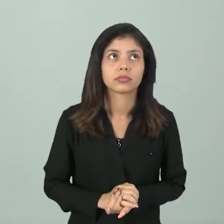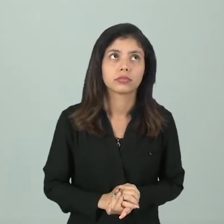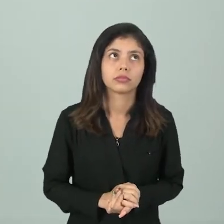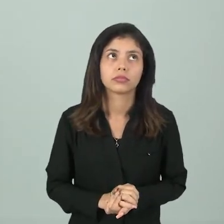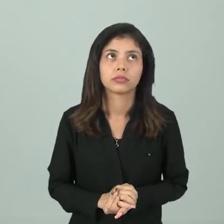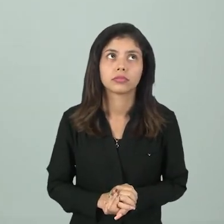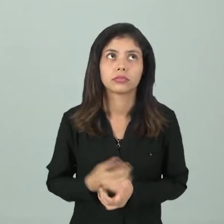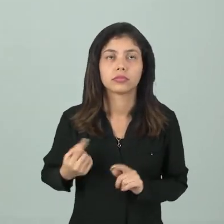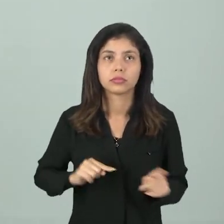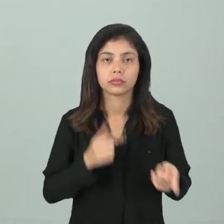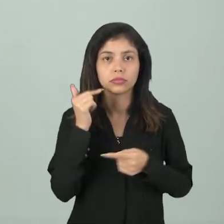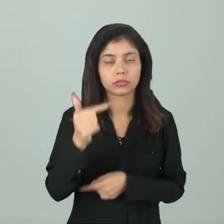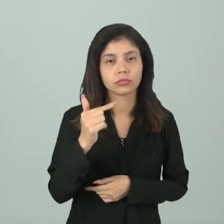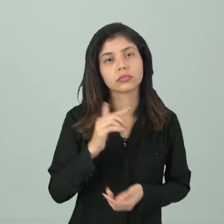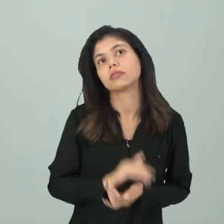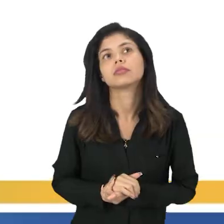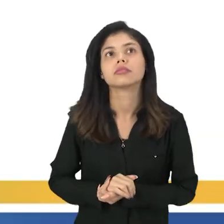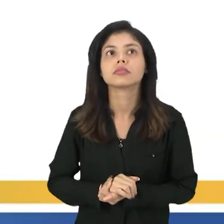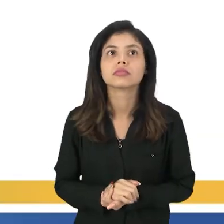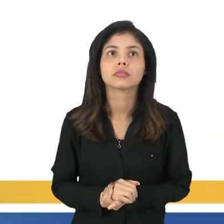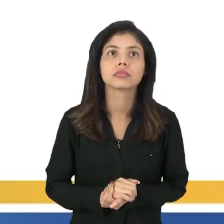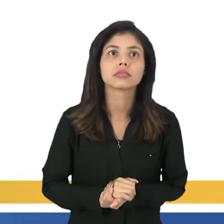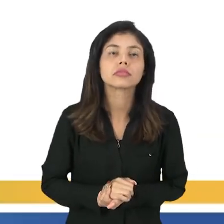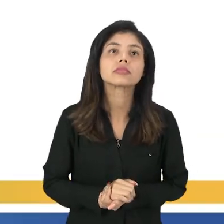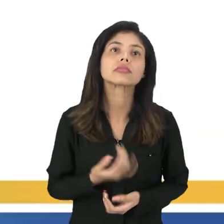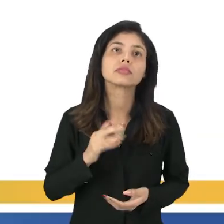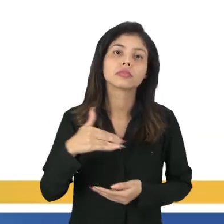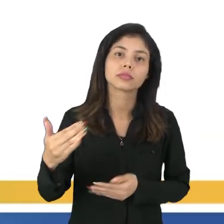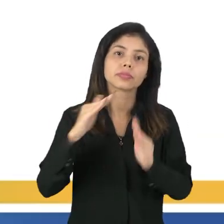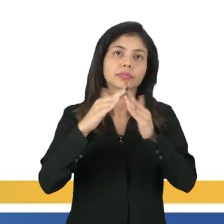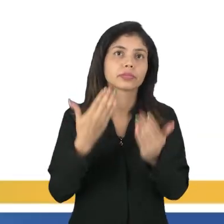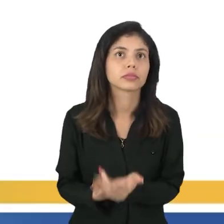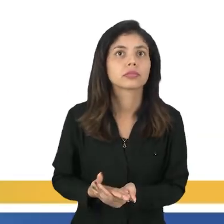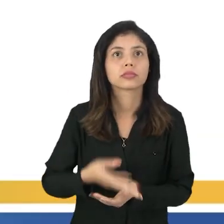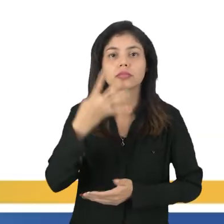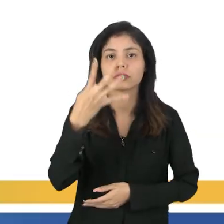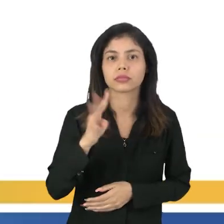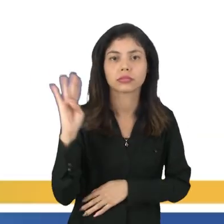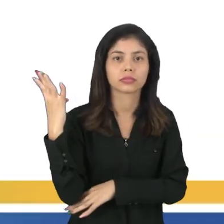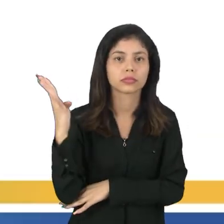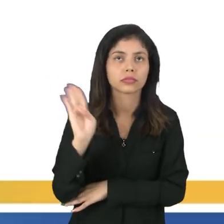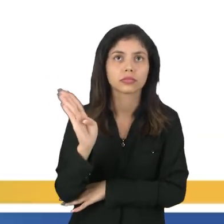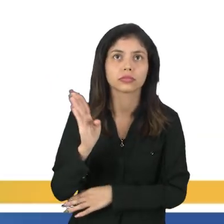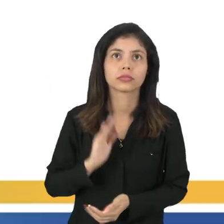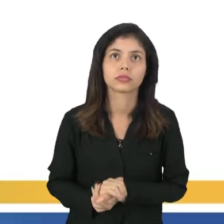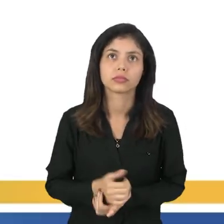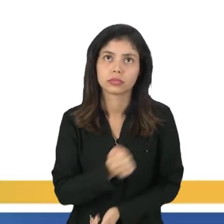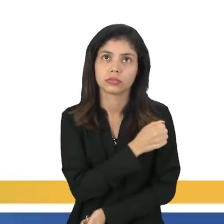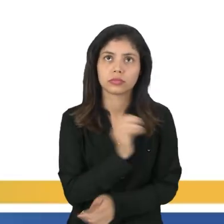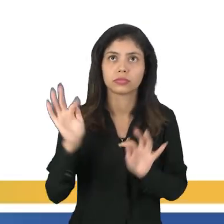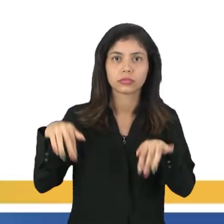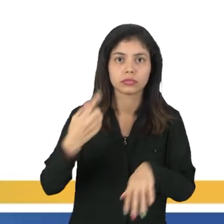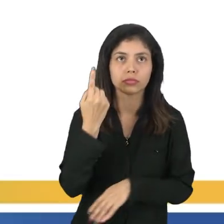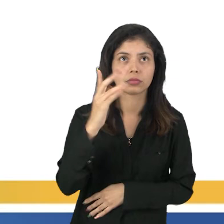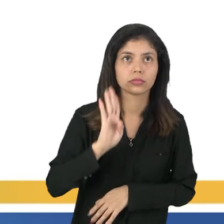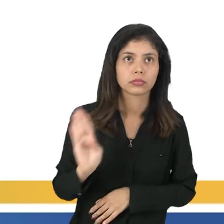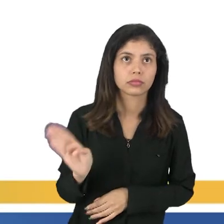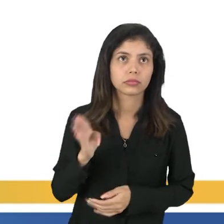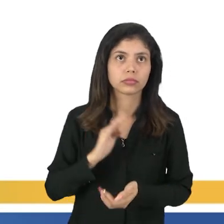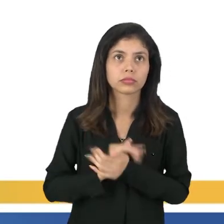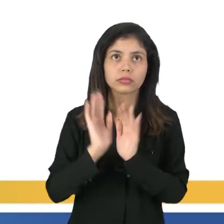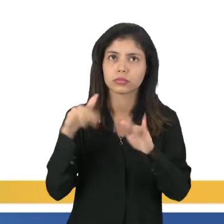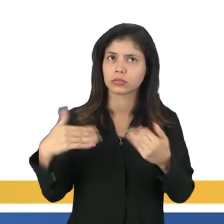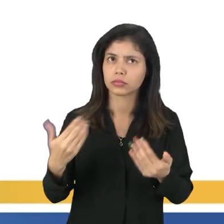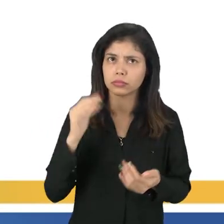vocês o nosso desafio 2. Tá? Durante o ano escolar, temos 4 bimestres. Um aluno já finalizou o